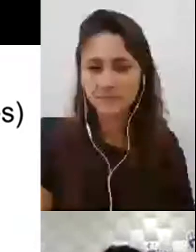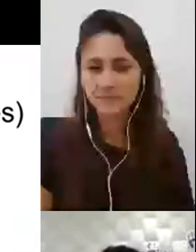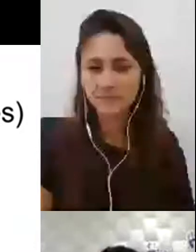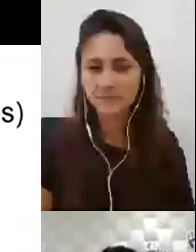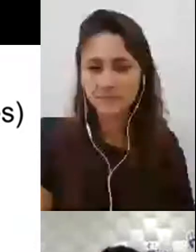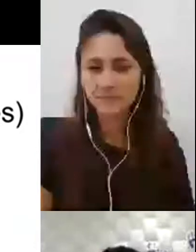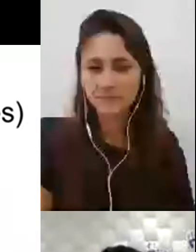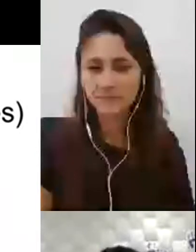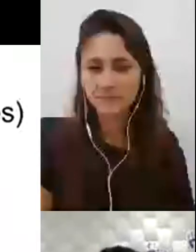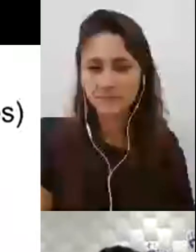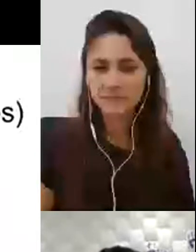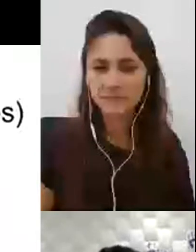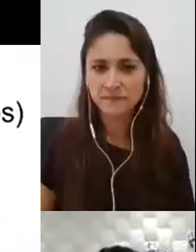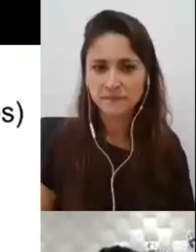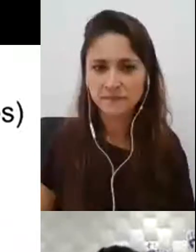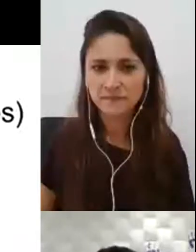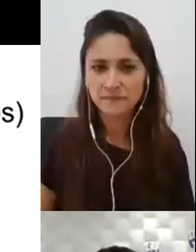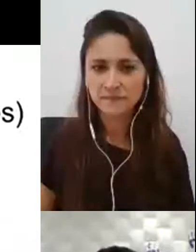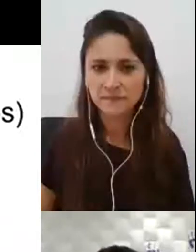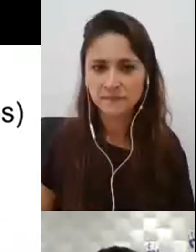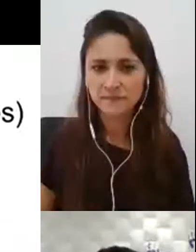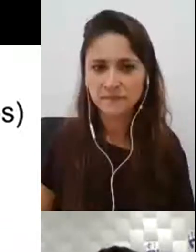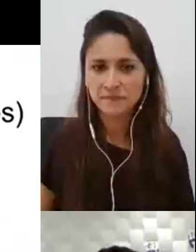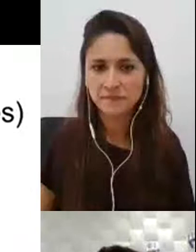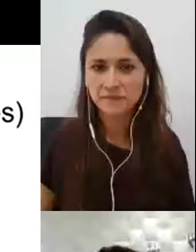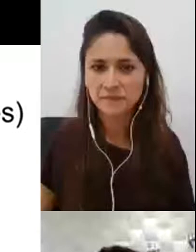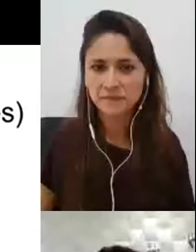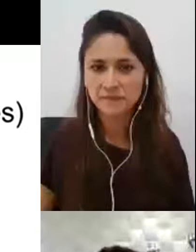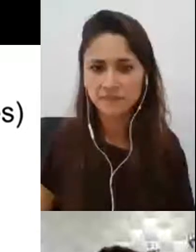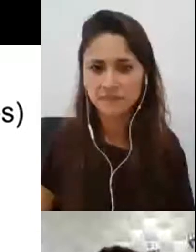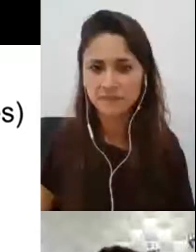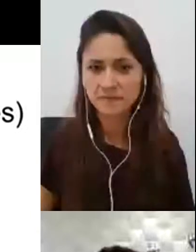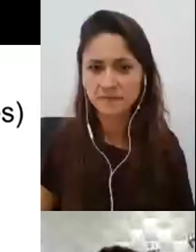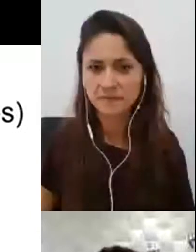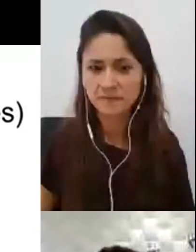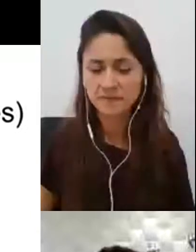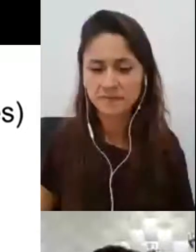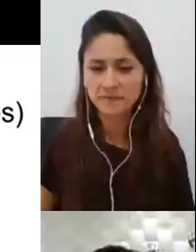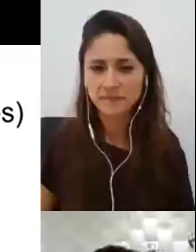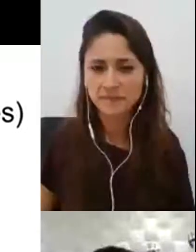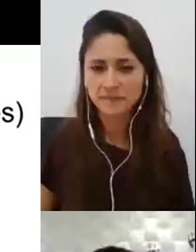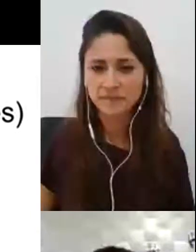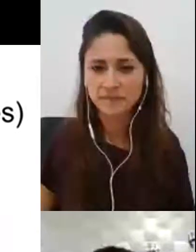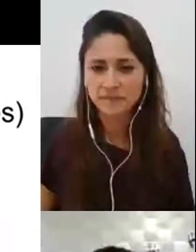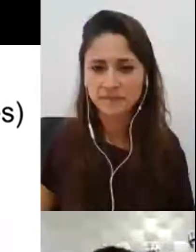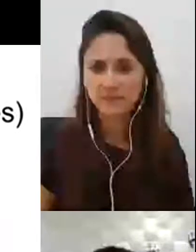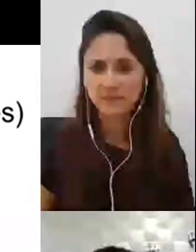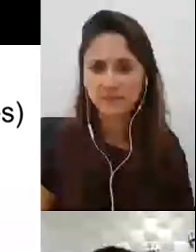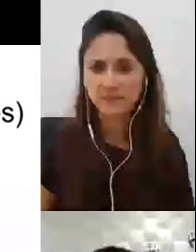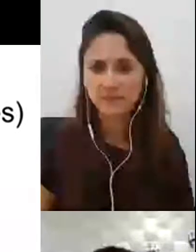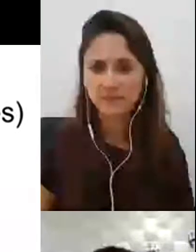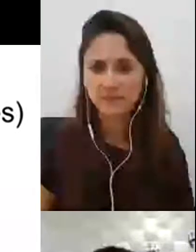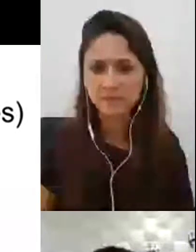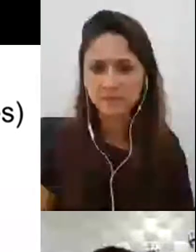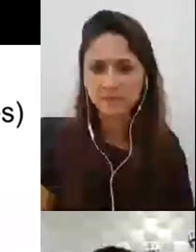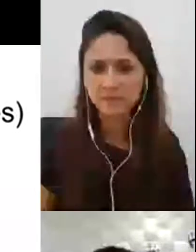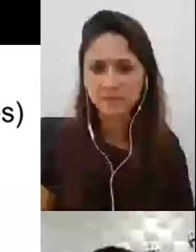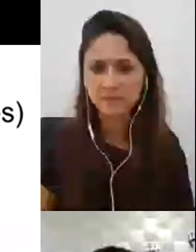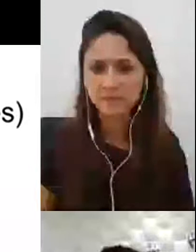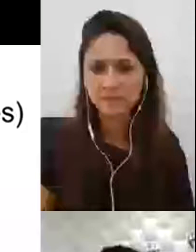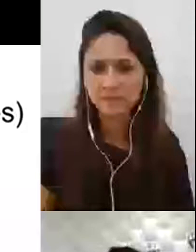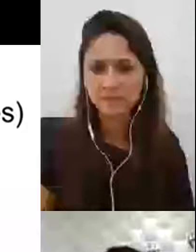cada característica daquelas informações vão trazendo dados. Olha, não tem um catálogo, então não